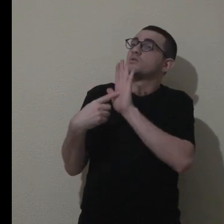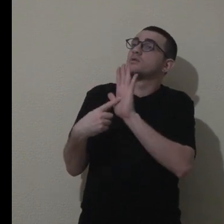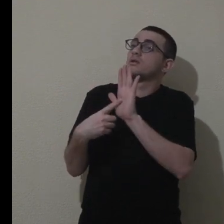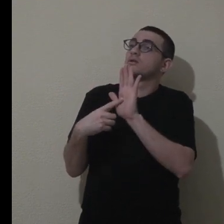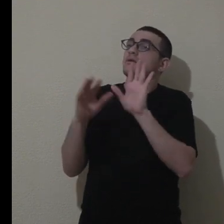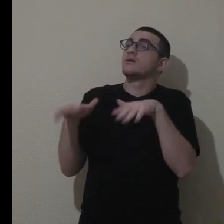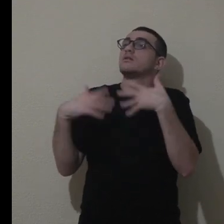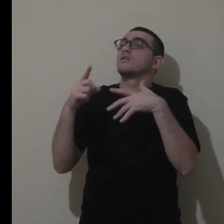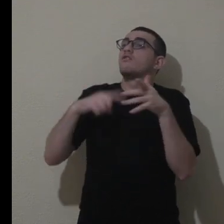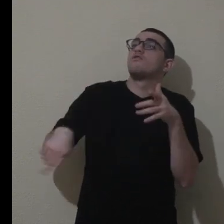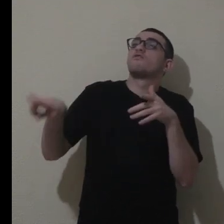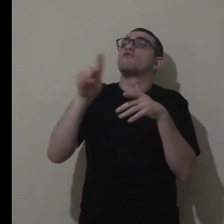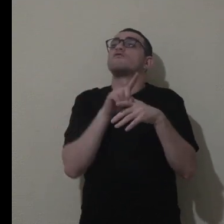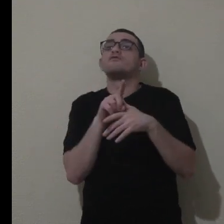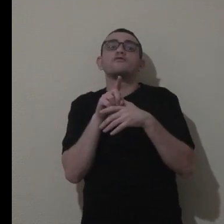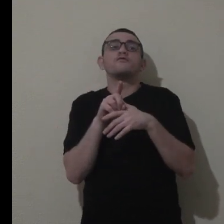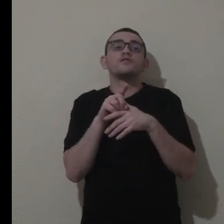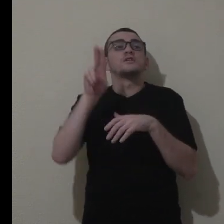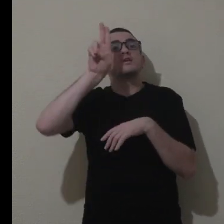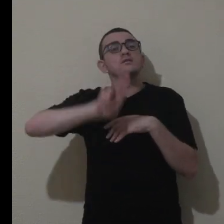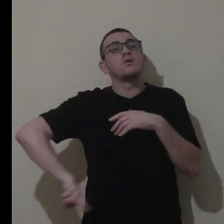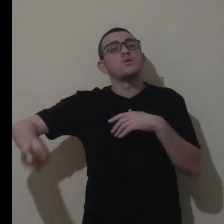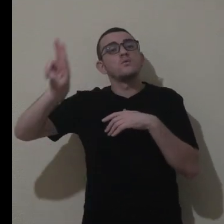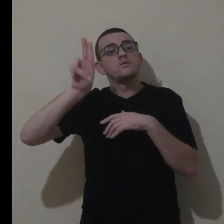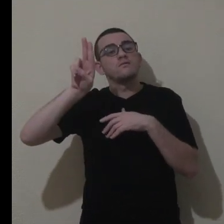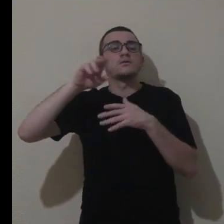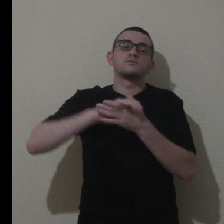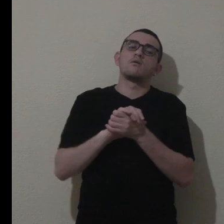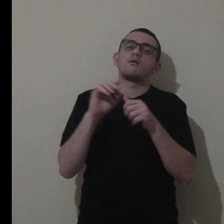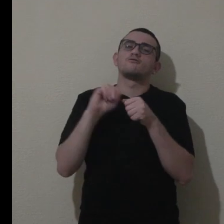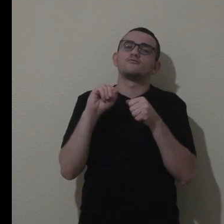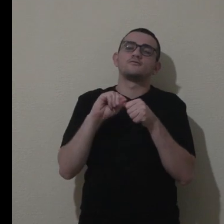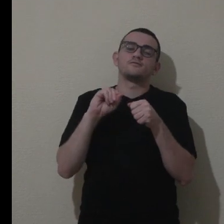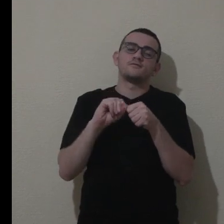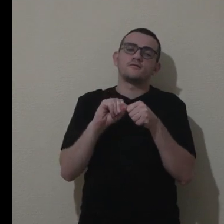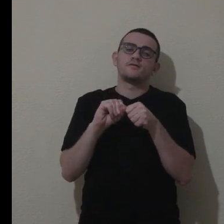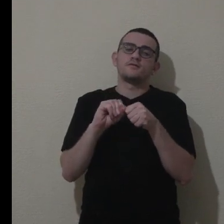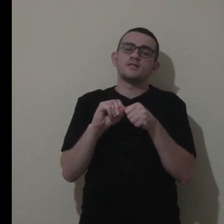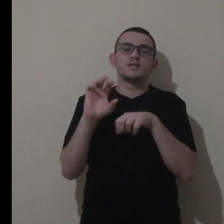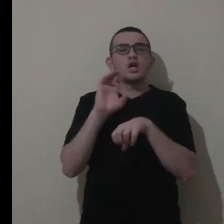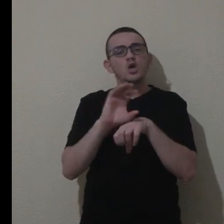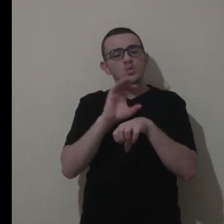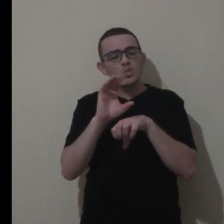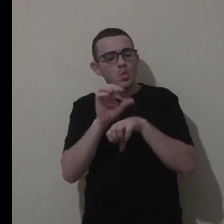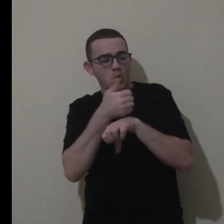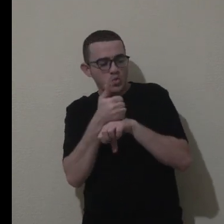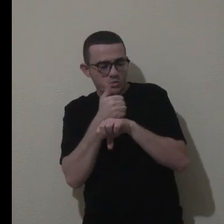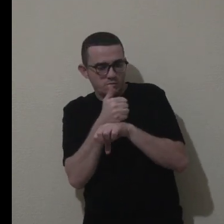pensando, afinal, vocês estão numa universidade fazendo um